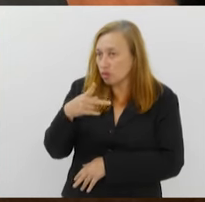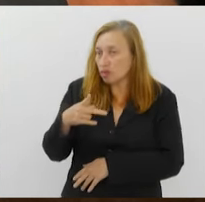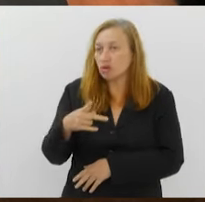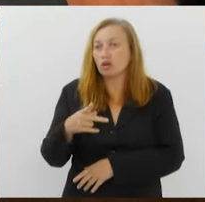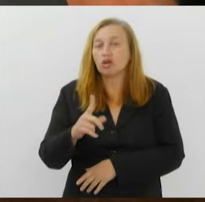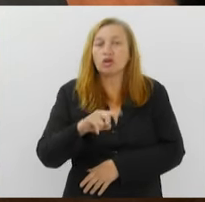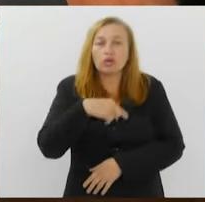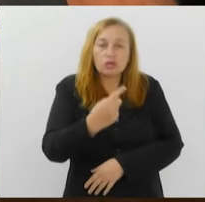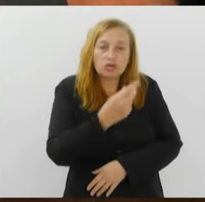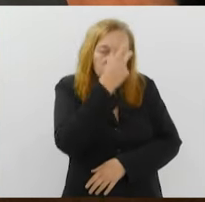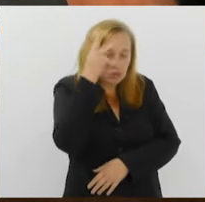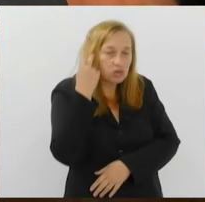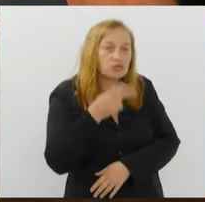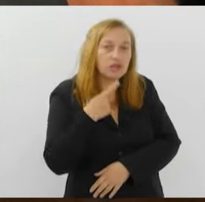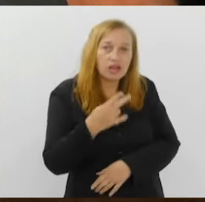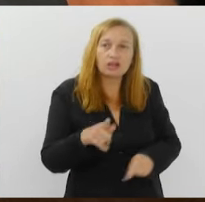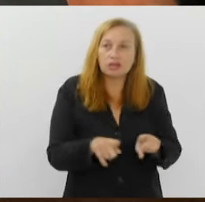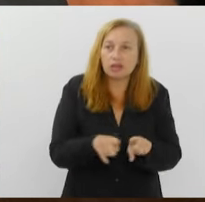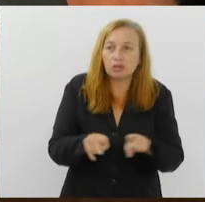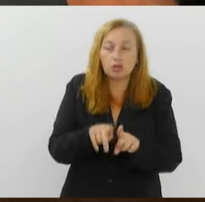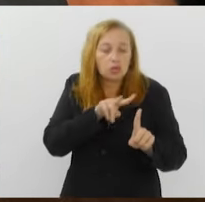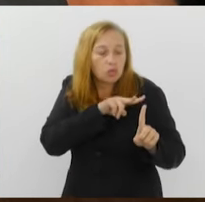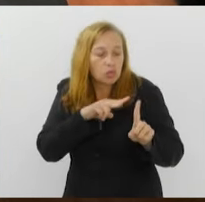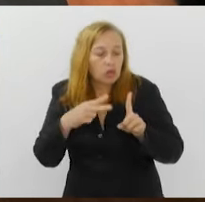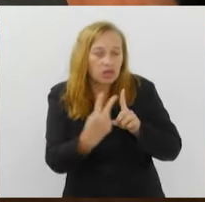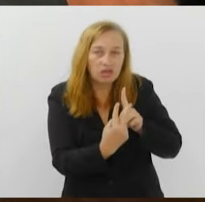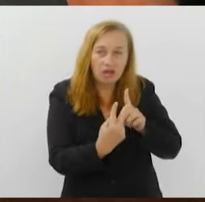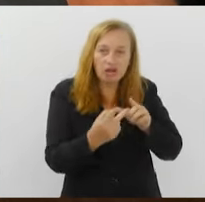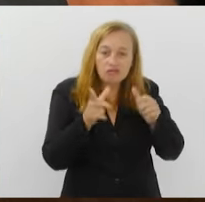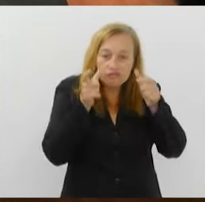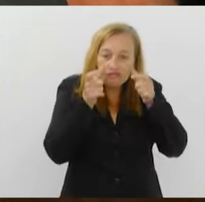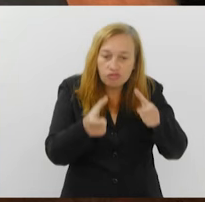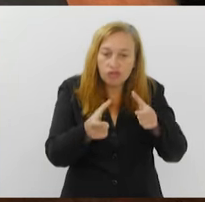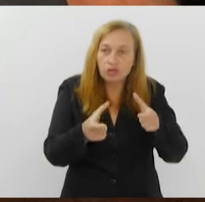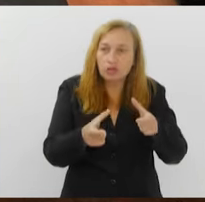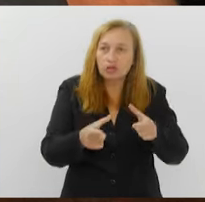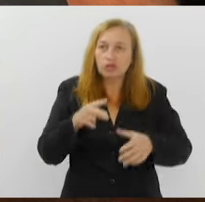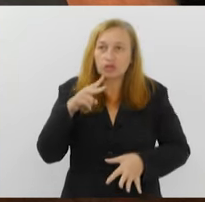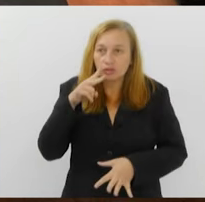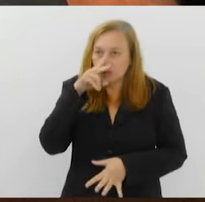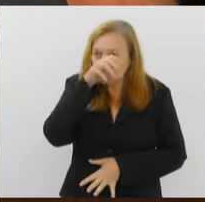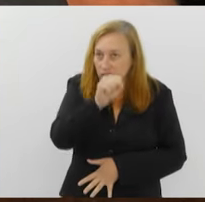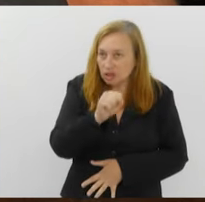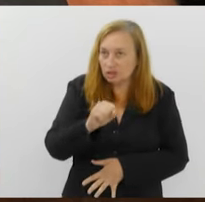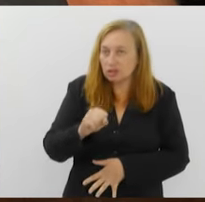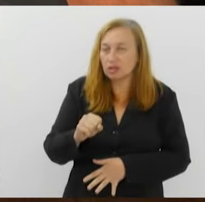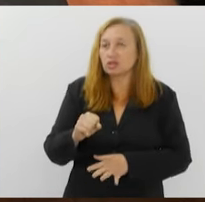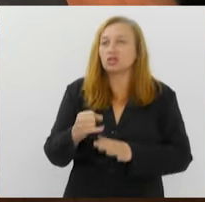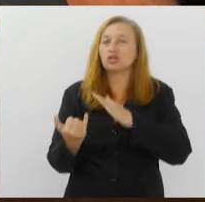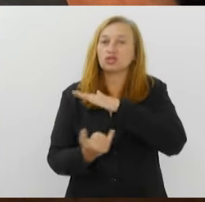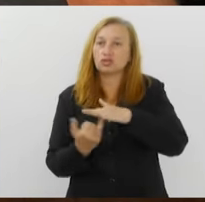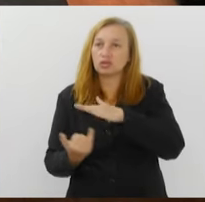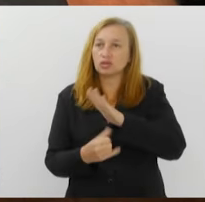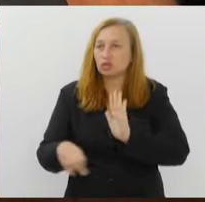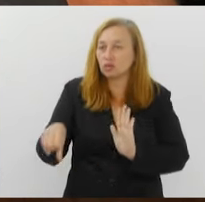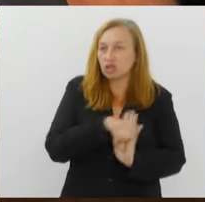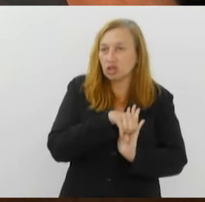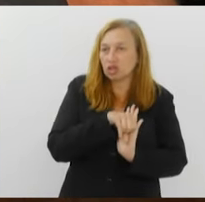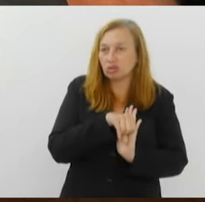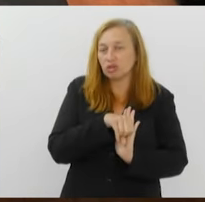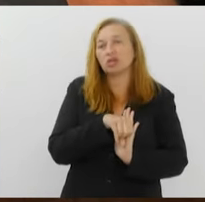há pouco, tenha o olhar bem atento do fortalecimento institucional do crime organizado, e eu estou me